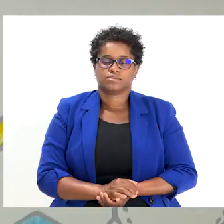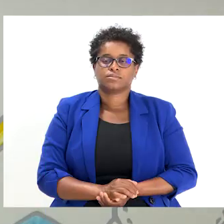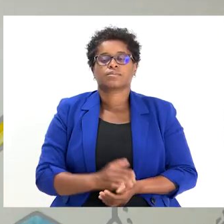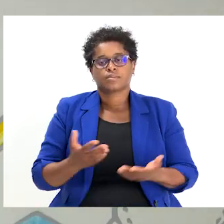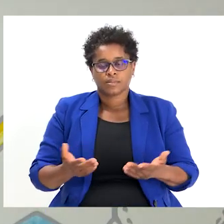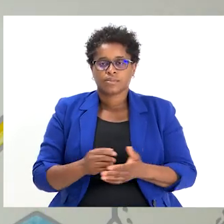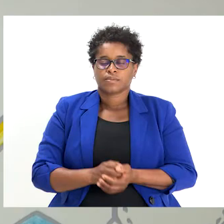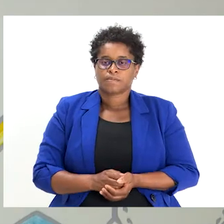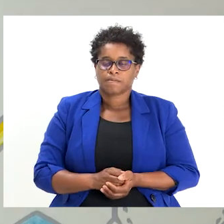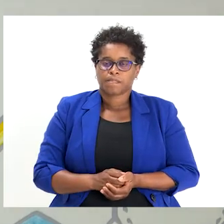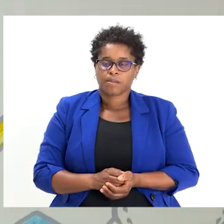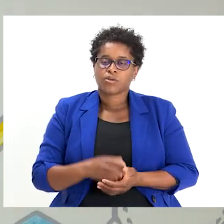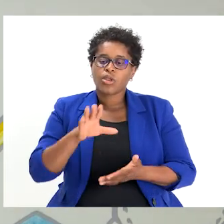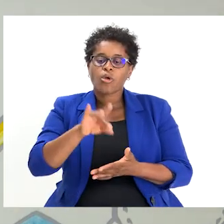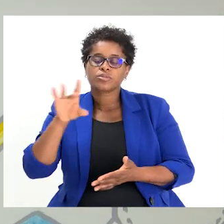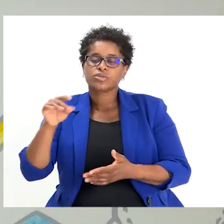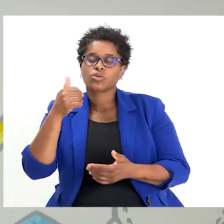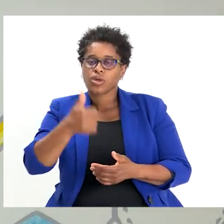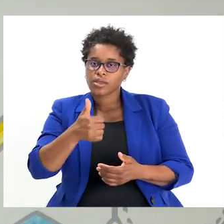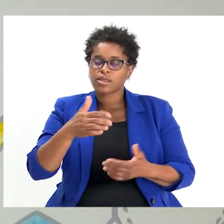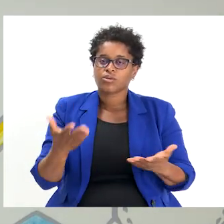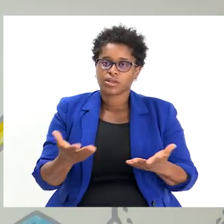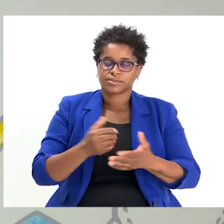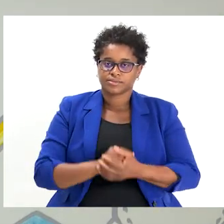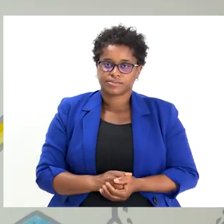A alternativa correta, qual é?